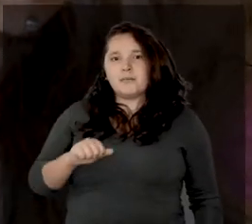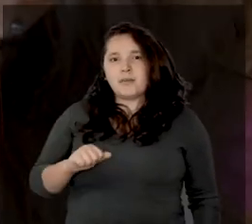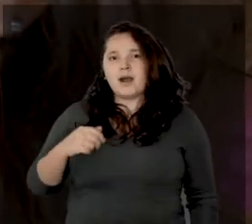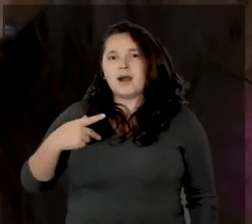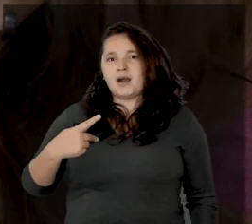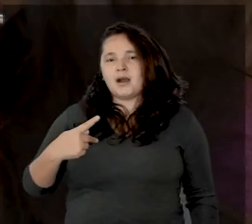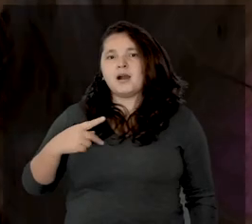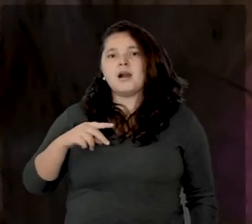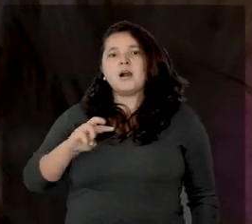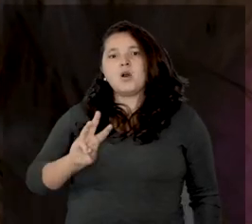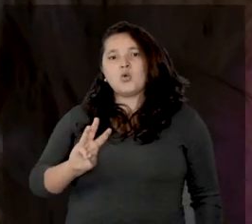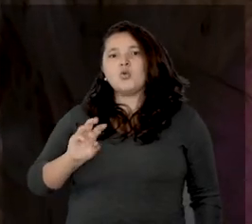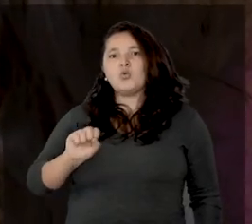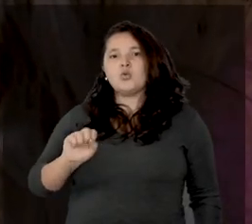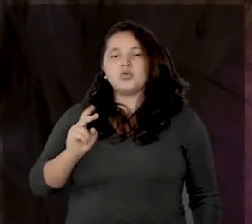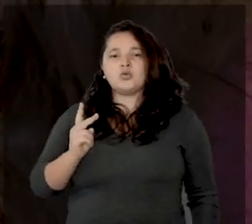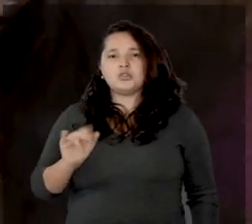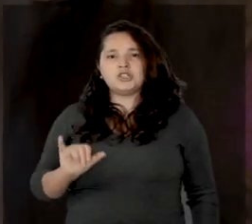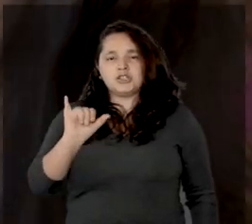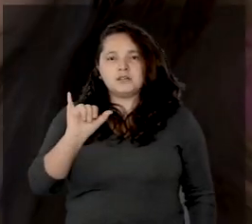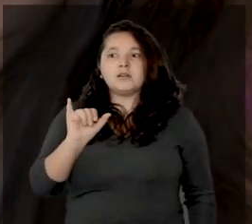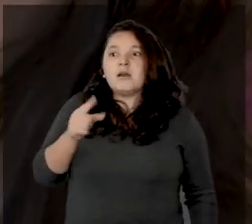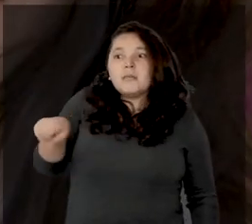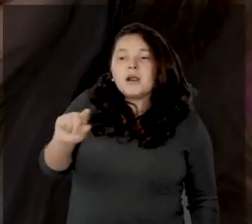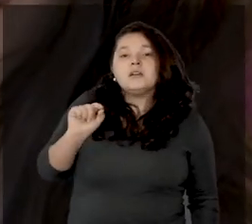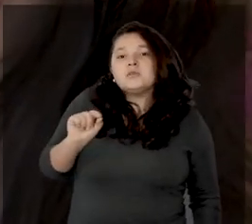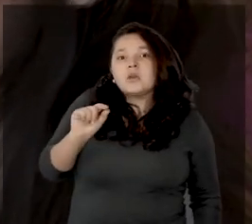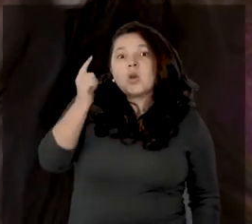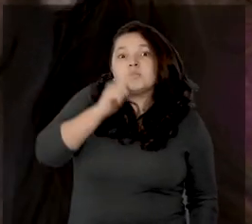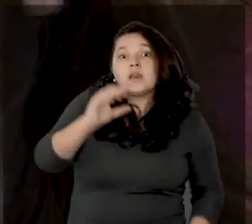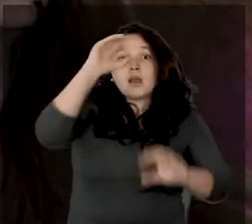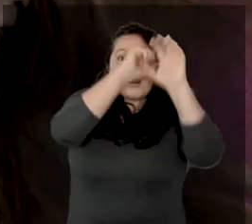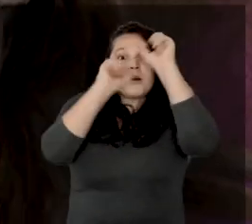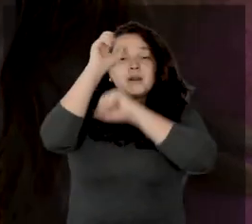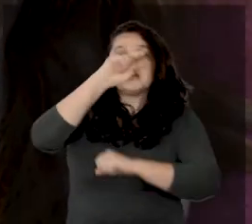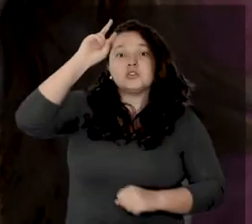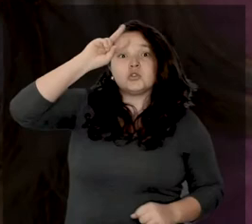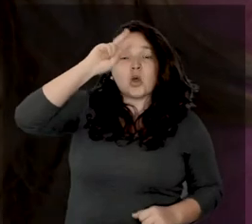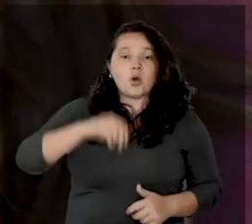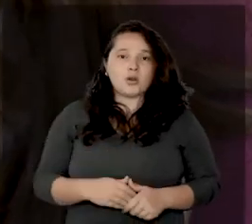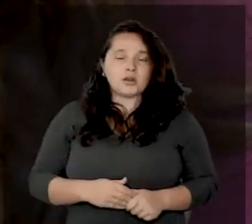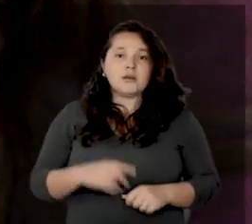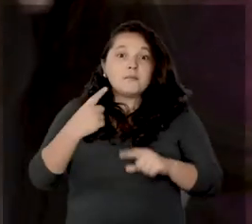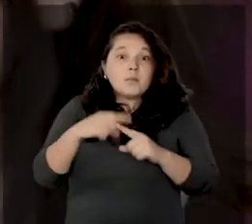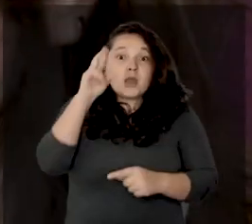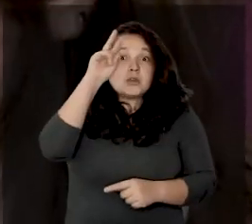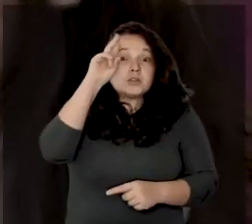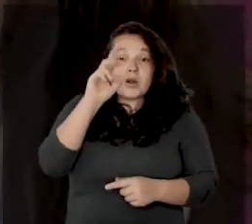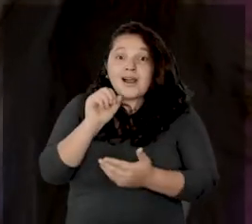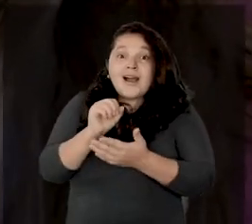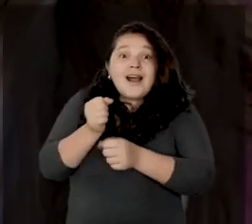possibilidade de aprender história mesmo, né, a história que durante muitos anos não estava nos livros, ainda tem muita coisa